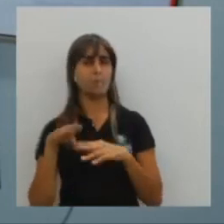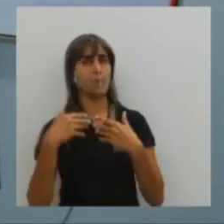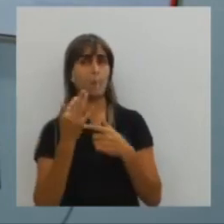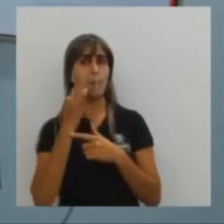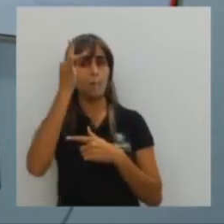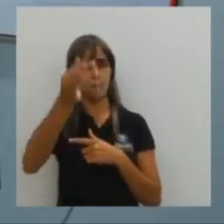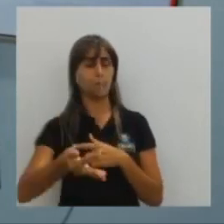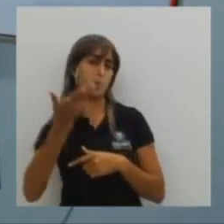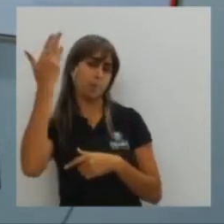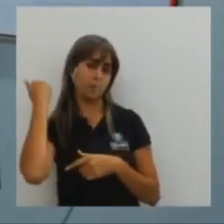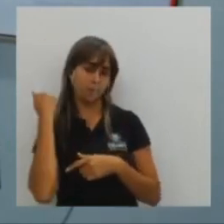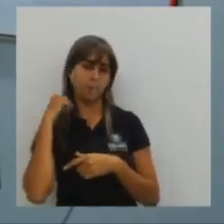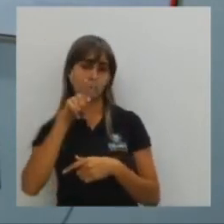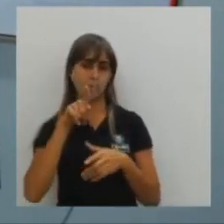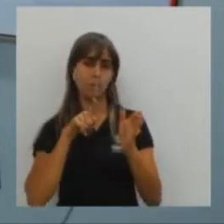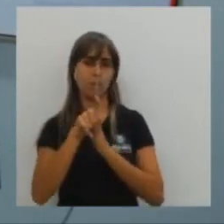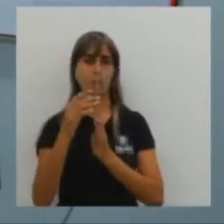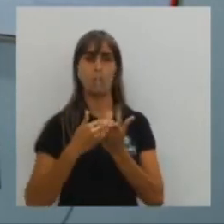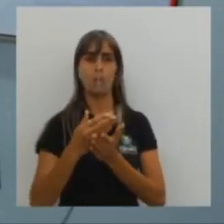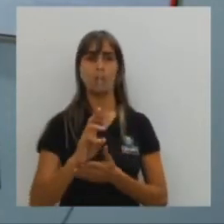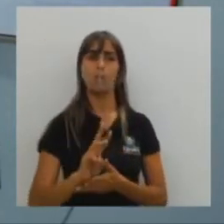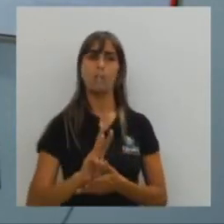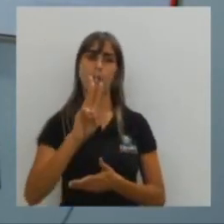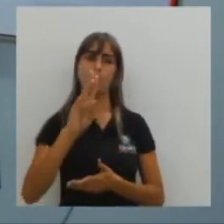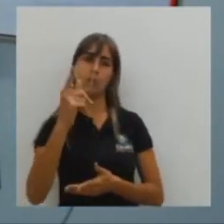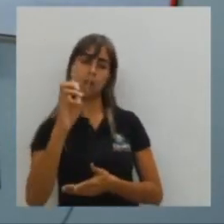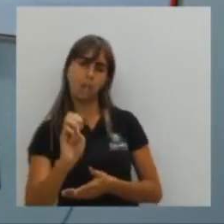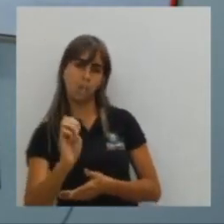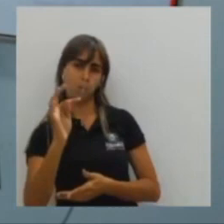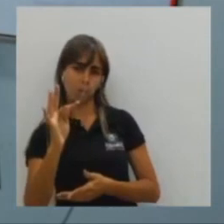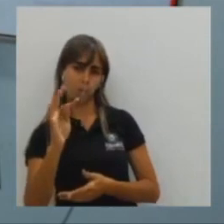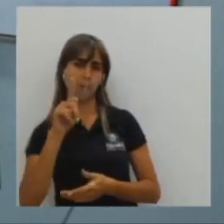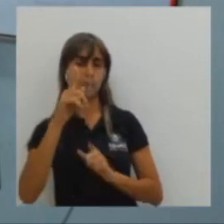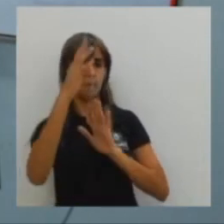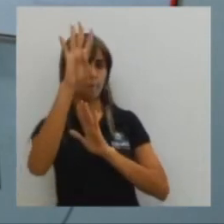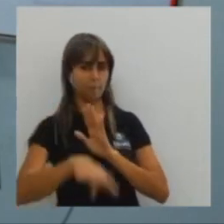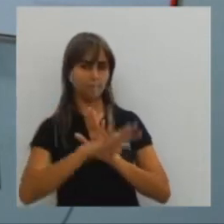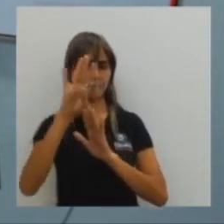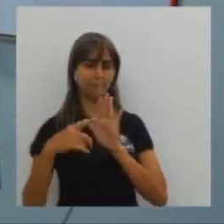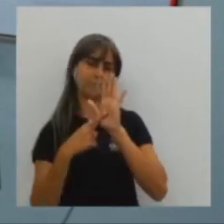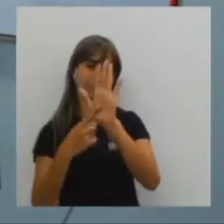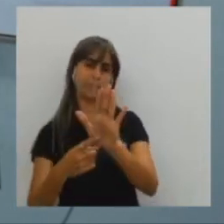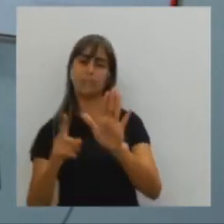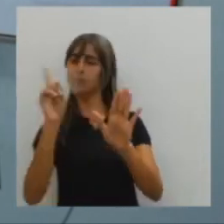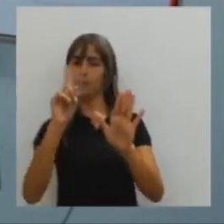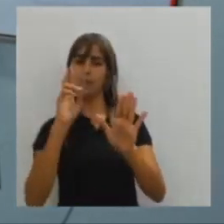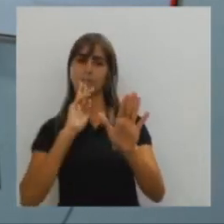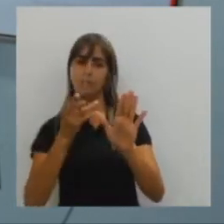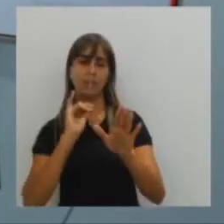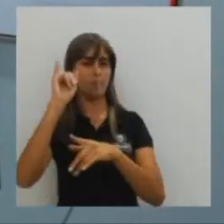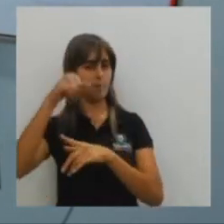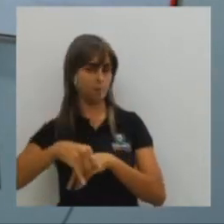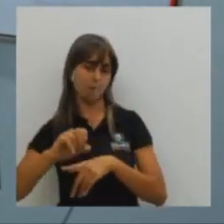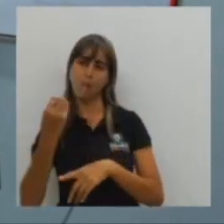presente, passado, futuro, se a tua pergunta começa com WH, essas palavrinhas aí que eu acabei de te mostrar, você não vai responder sim ou